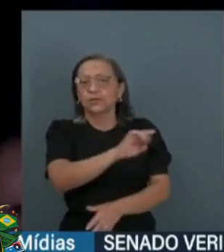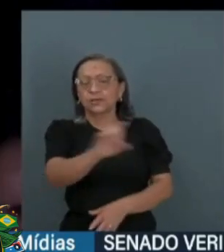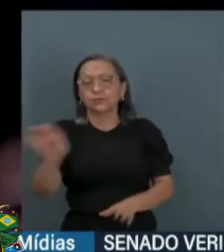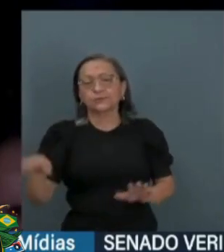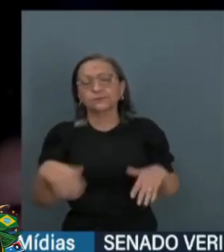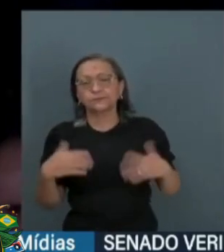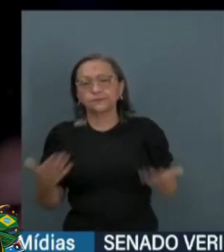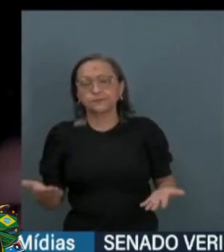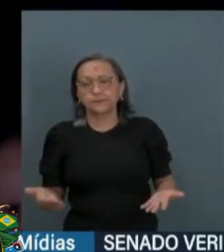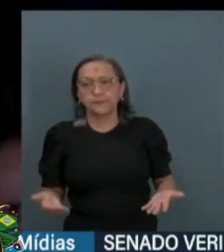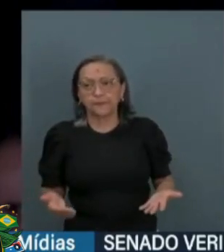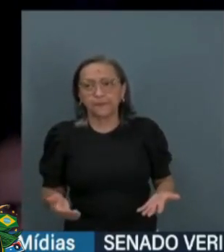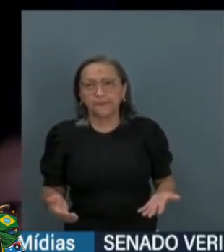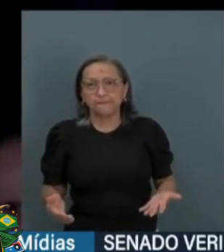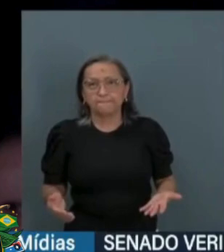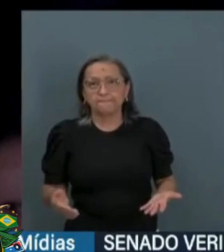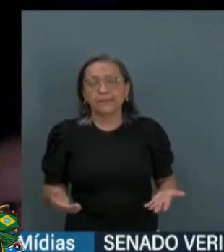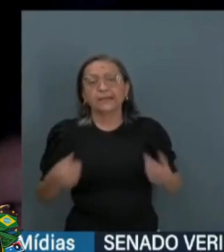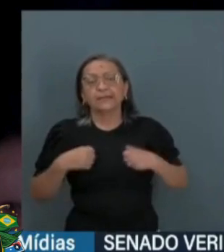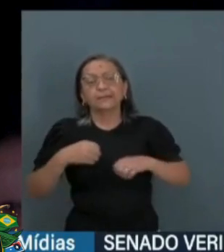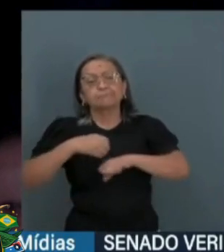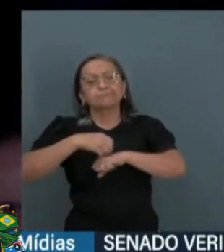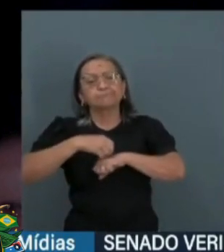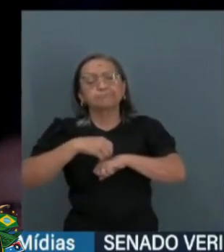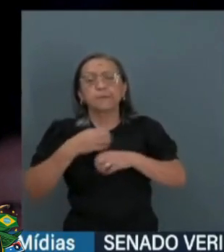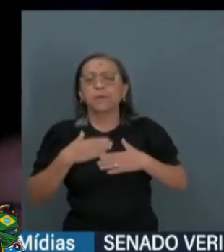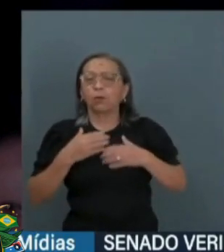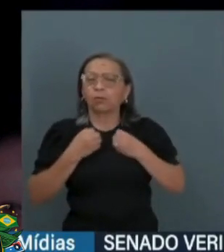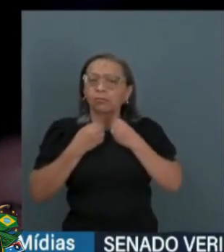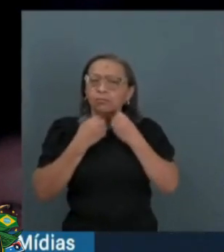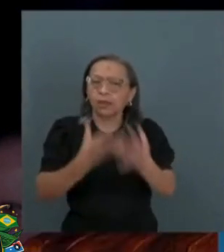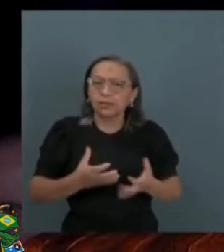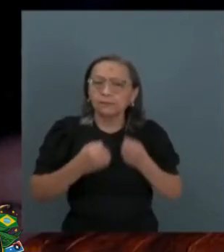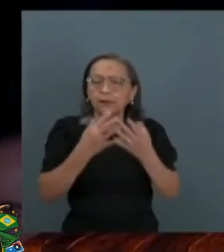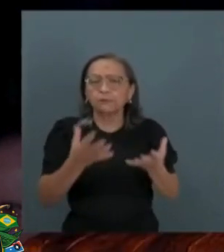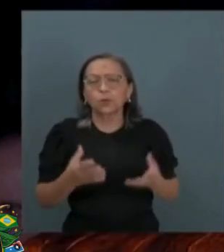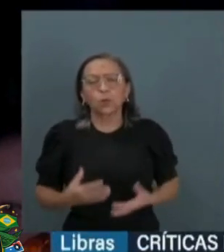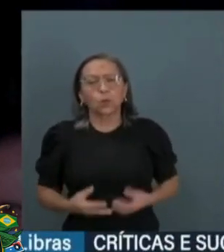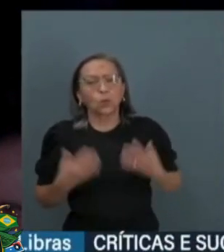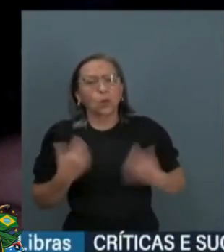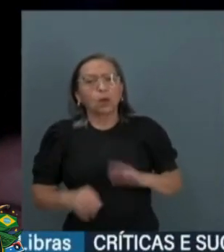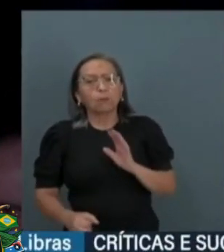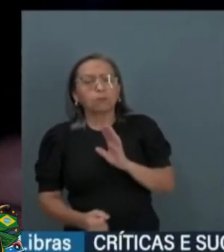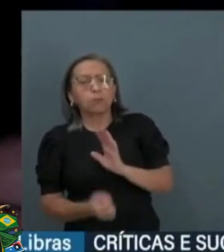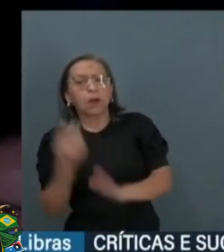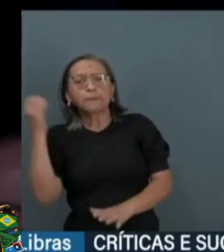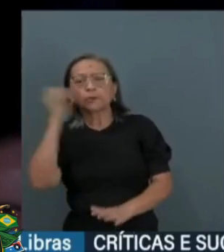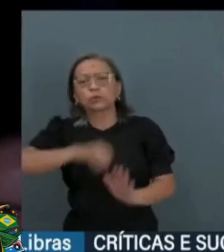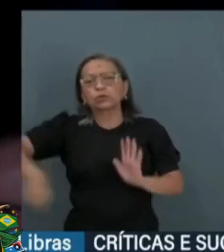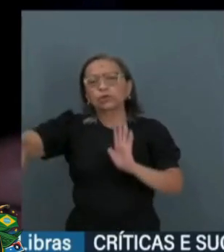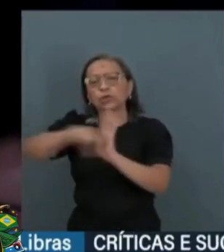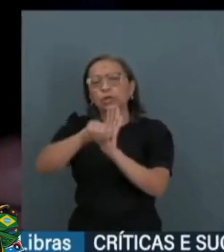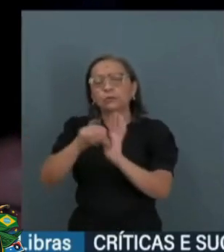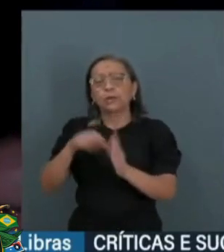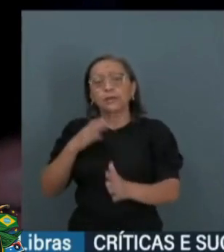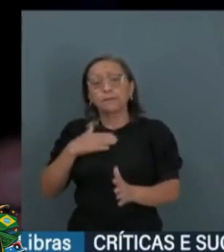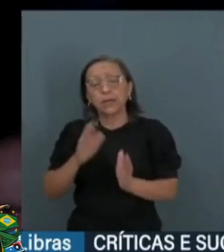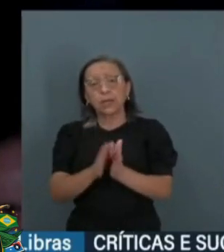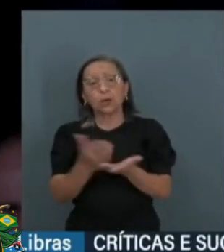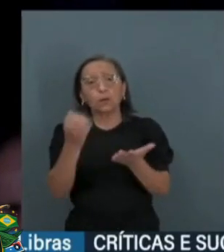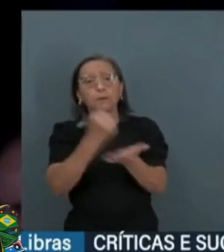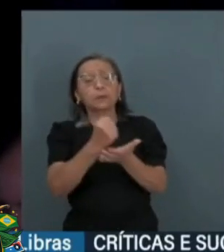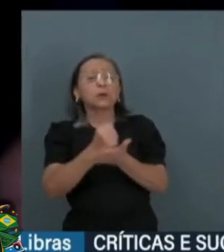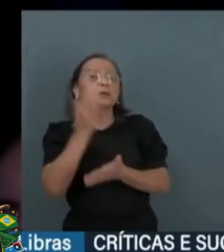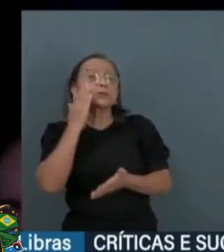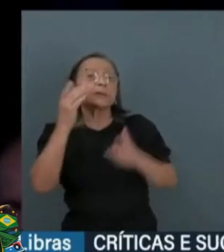Então, aqui fica o meu desabafo, com tamanha quantidade de crime sendo cometido. E o meu passaporte, ministro, sabe onde ele